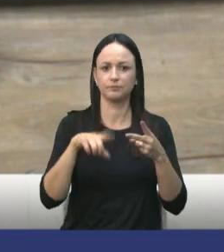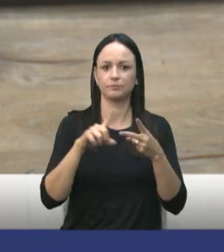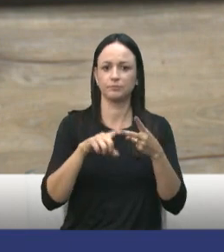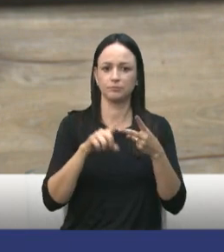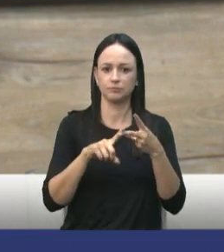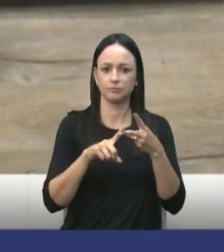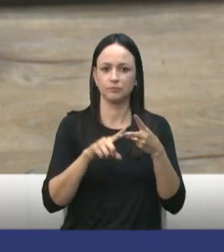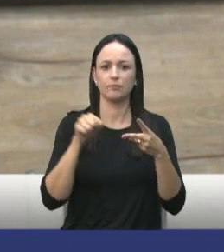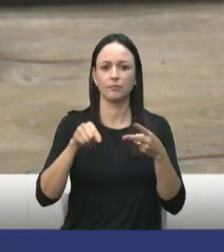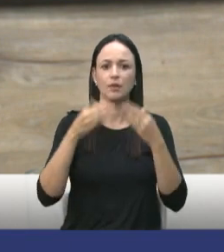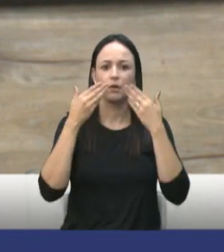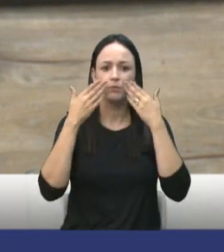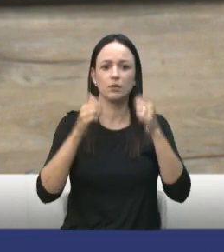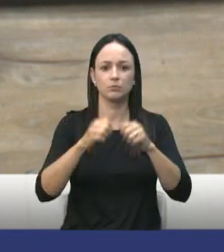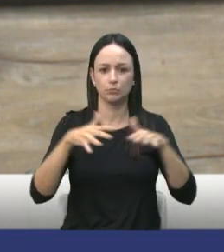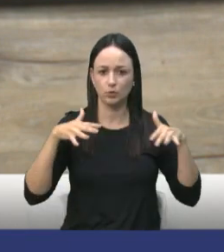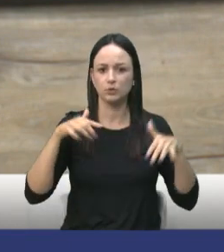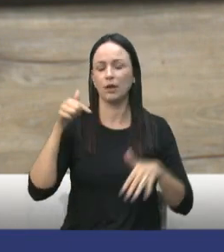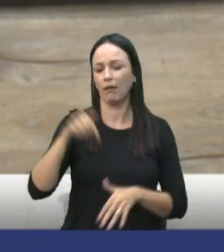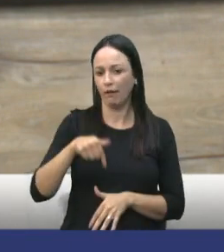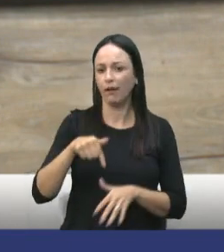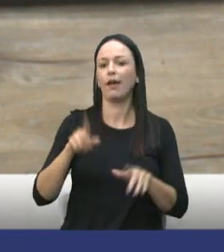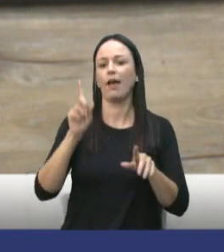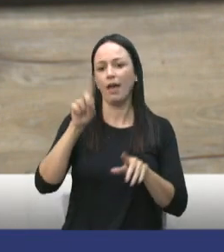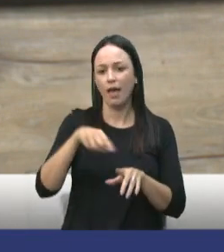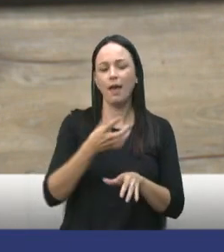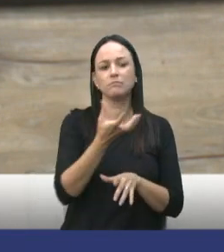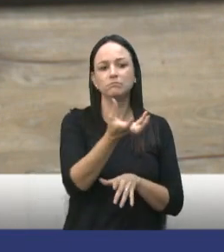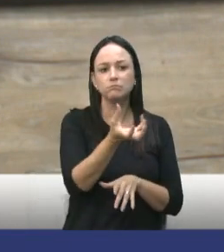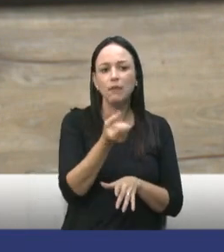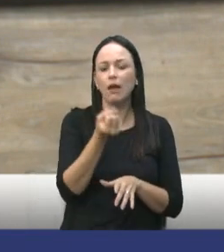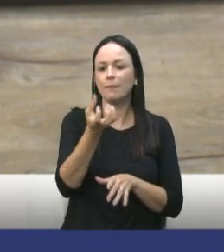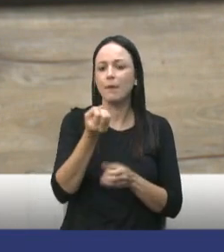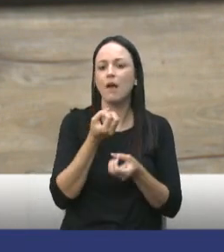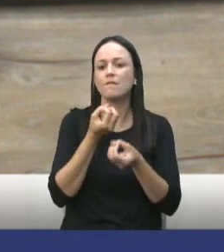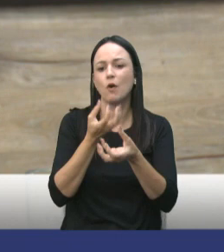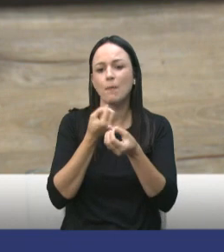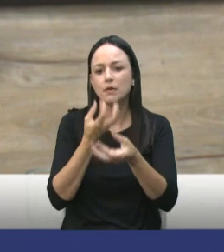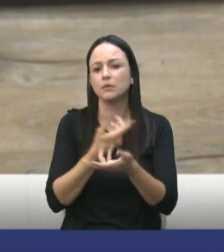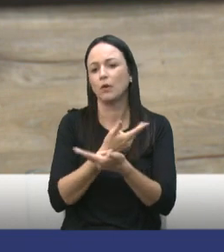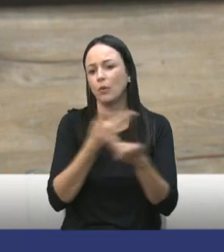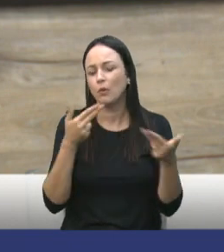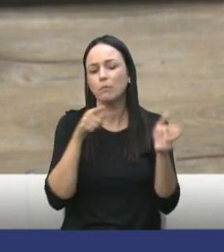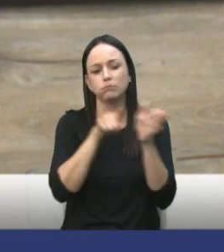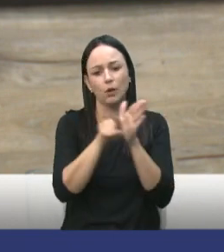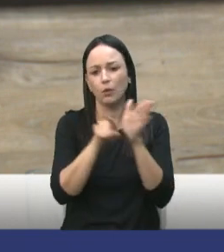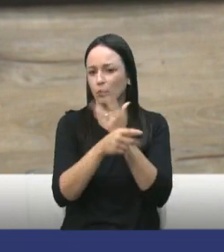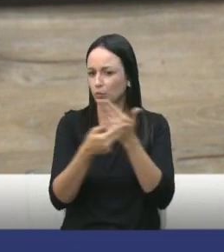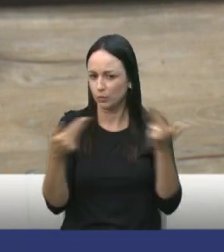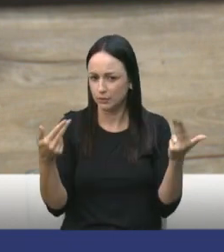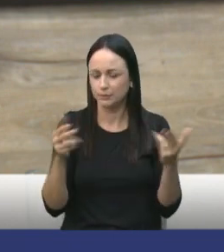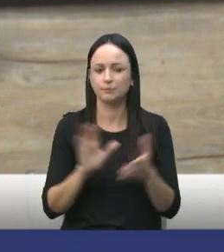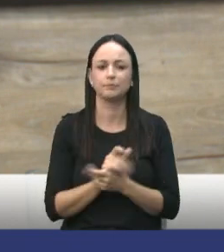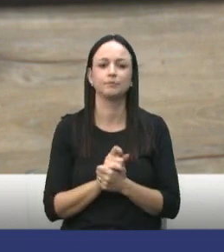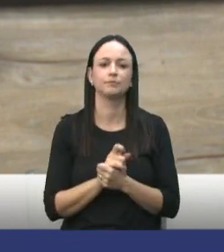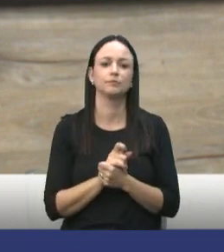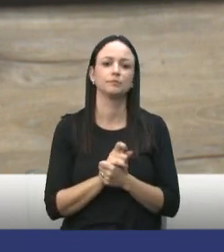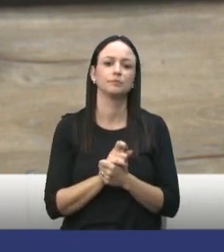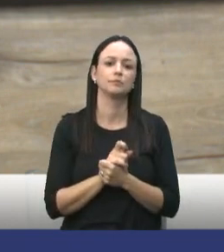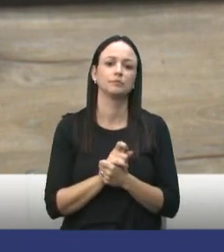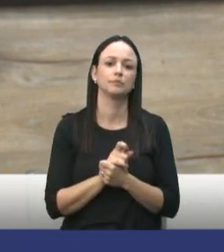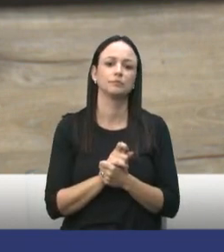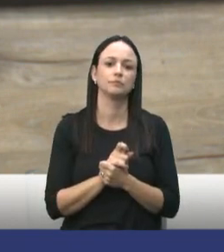partir dessa audiência pública realmente, que é para colher as sugestões, as indagações e tudo o que é feito. Como é